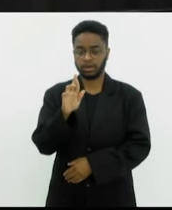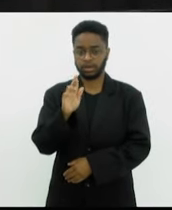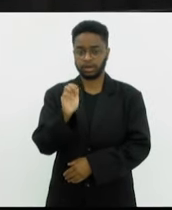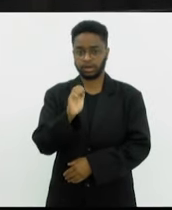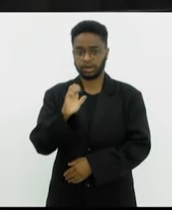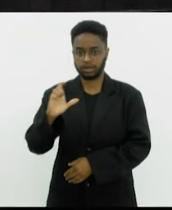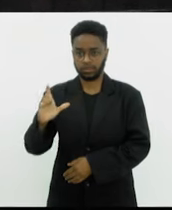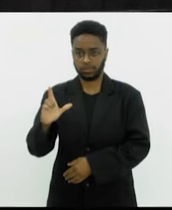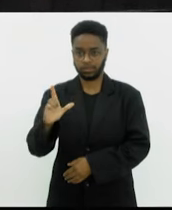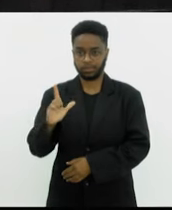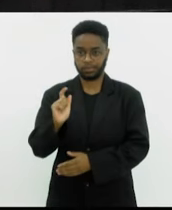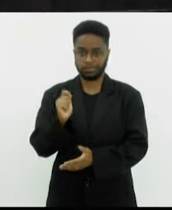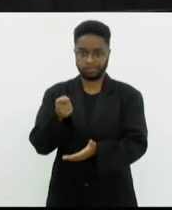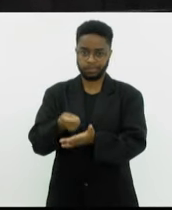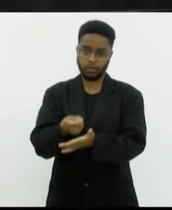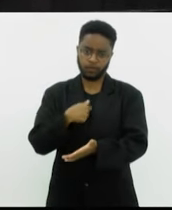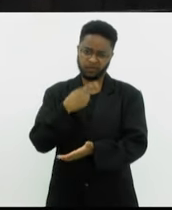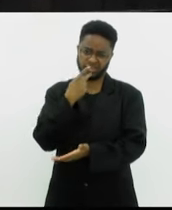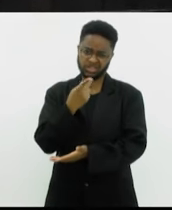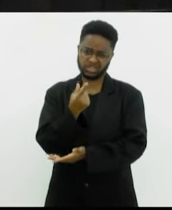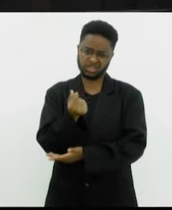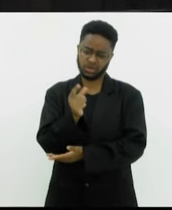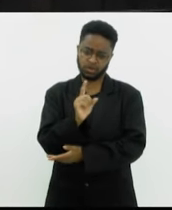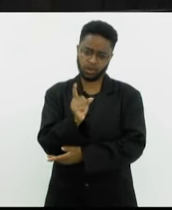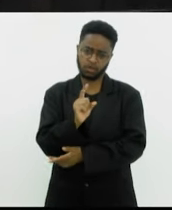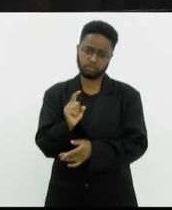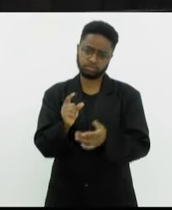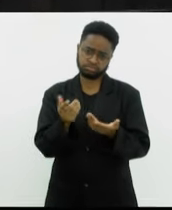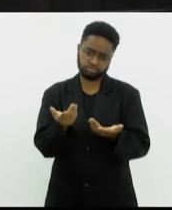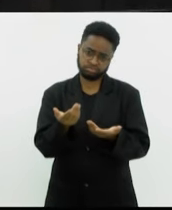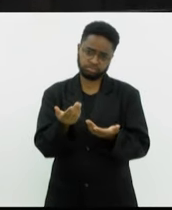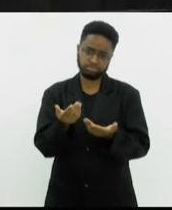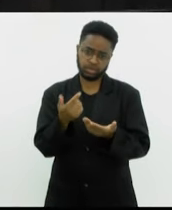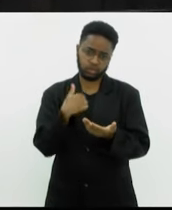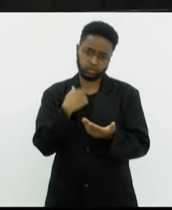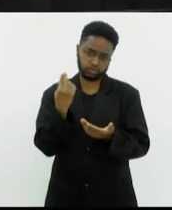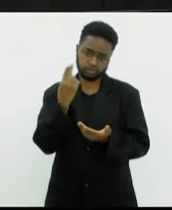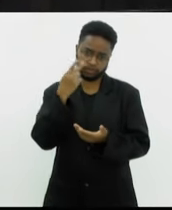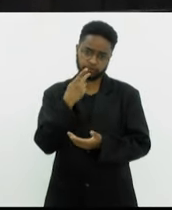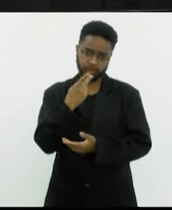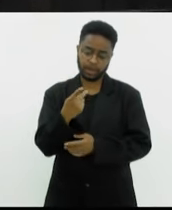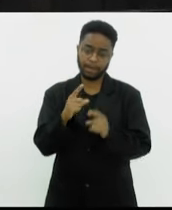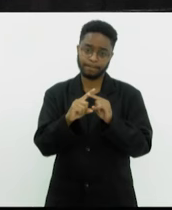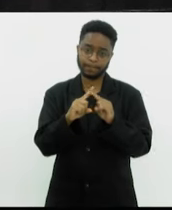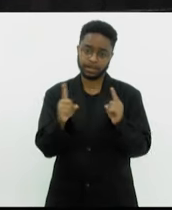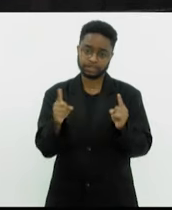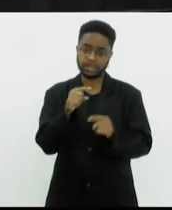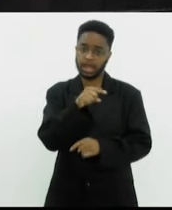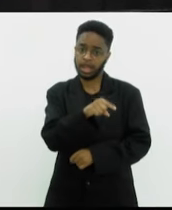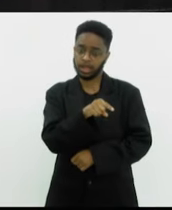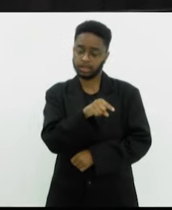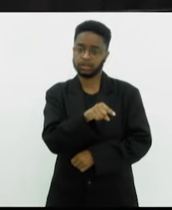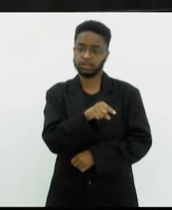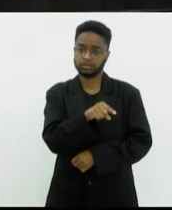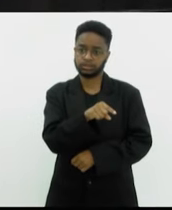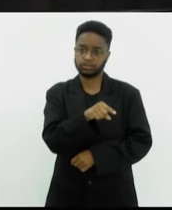patrocina, eu digo, não digo nem em recursos, talvez, né, não sou capaz de afirmar isso, mas ele, como